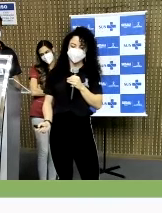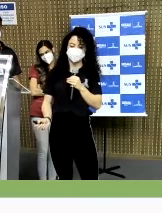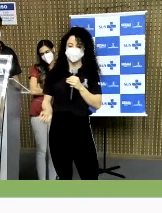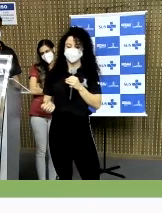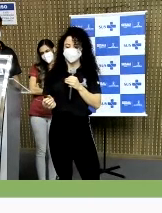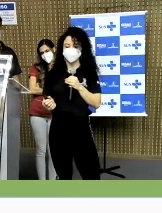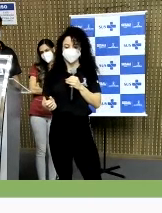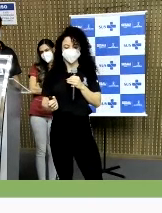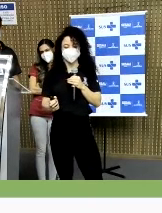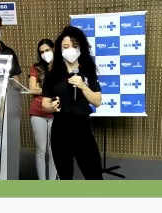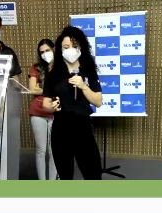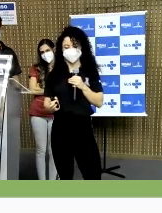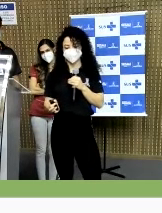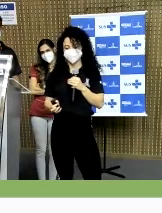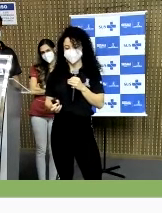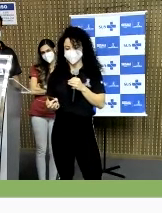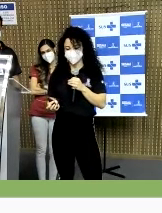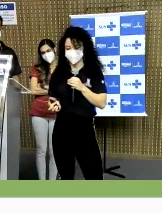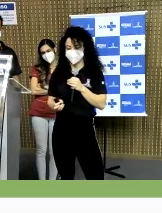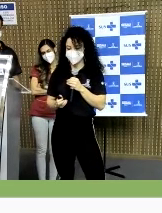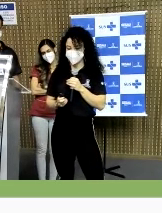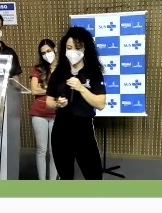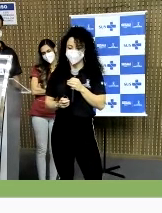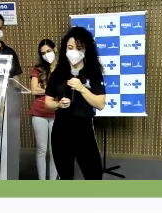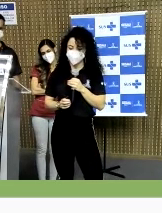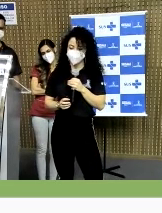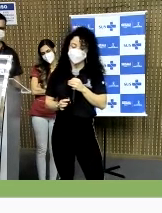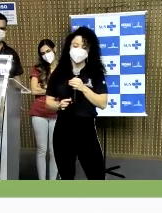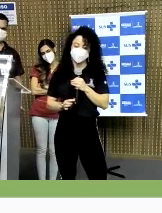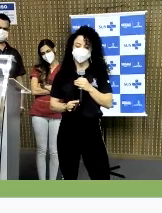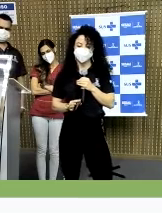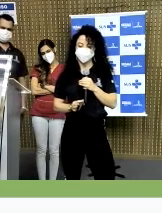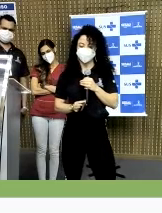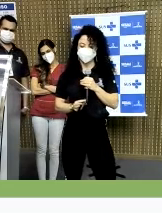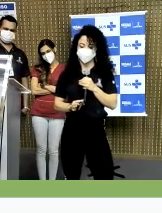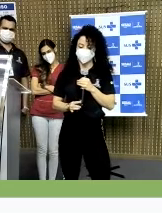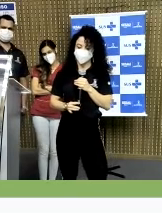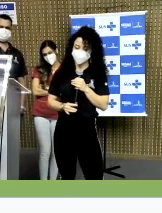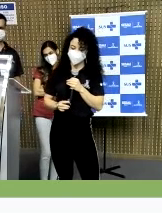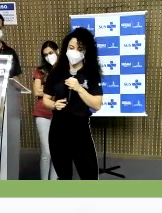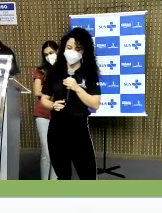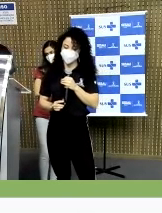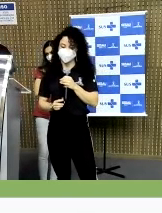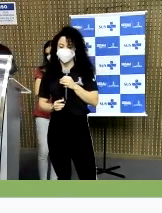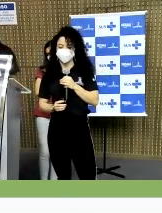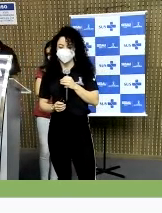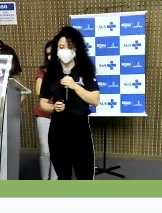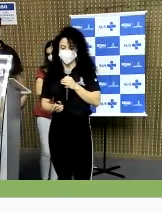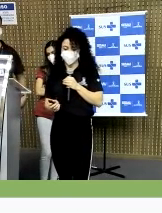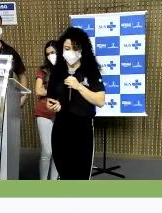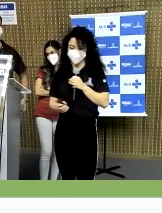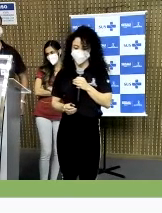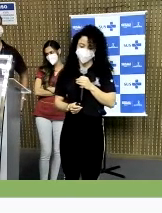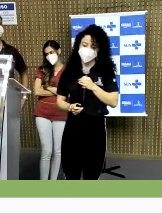Em relação à saúde do idoso, né, as consultas médicas de enfermagem e as visitas. Nós temos uma população de idosos de